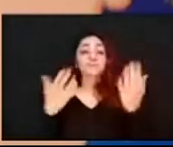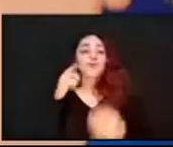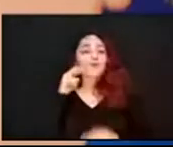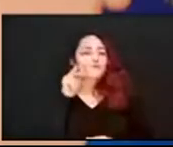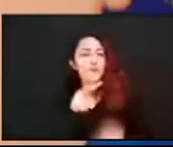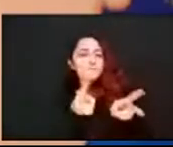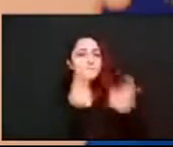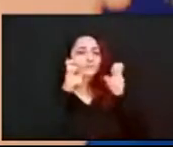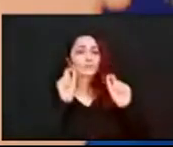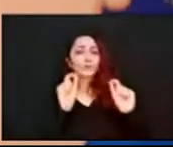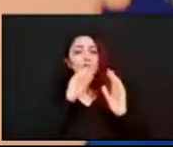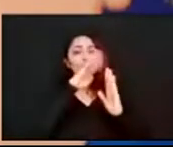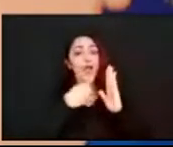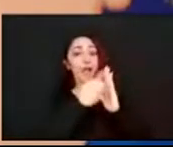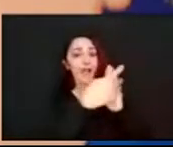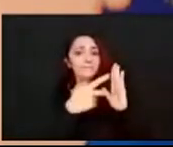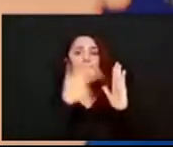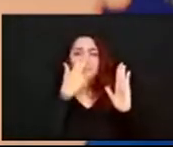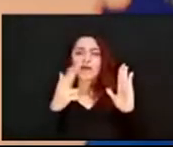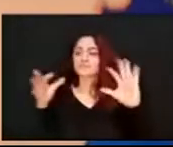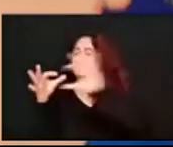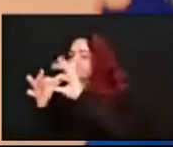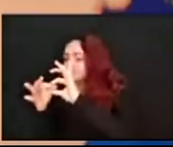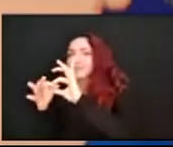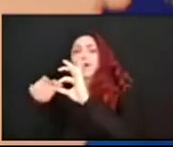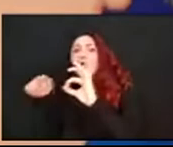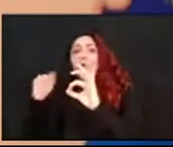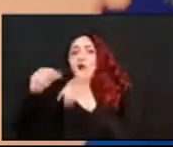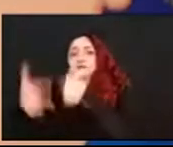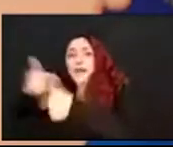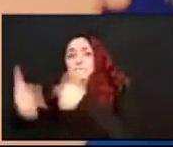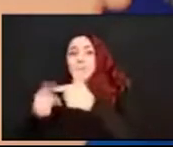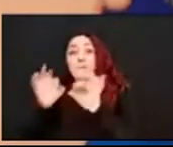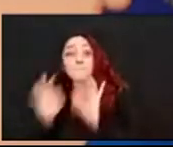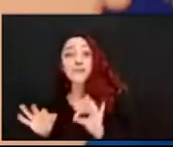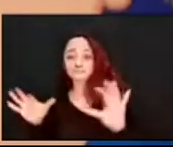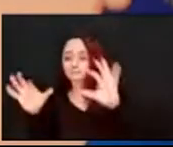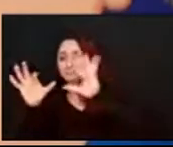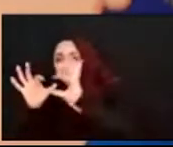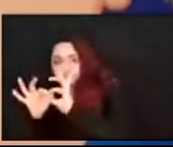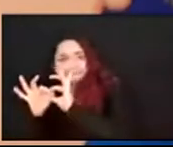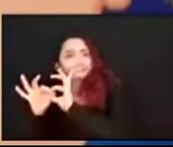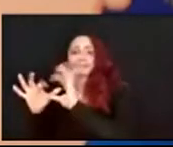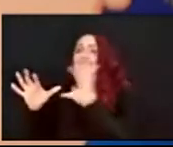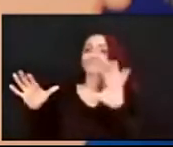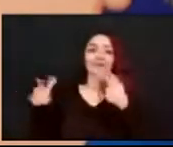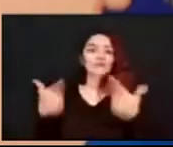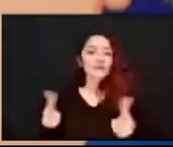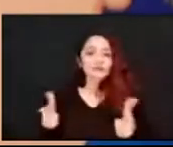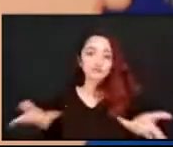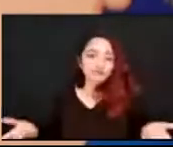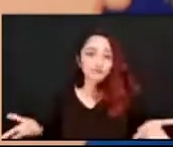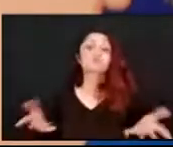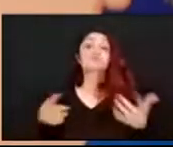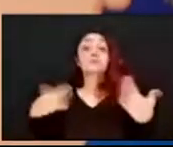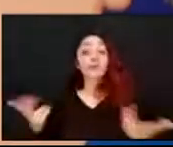desconectado do Business né então não se configurava muitas vezes como uma agenda sustentável e muito investimento que